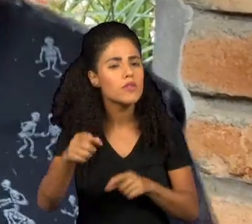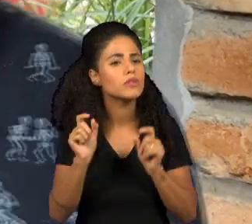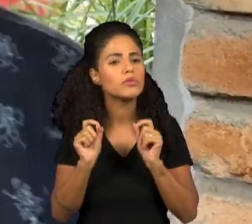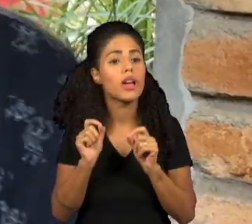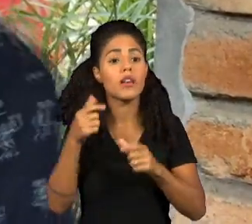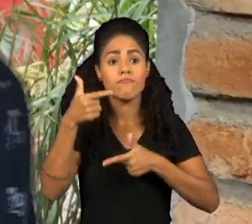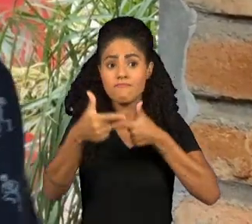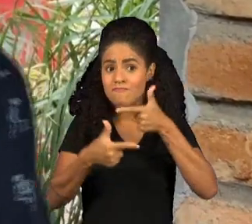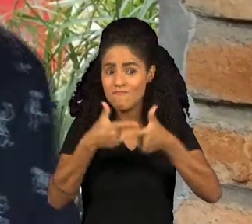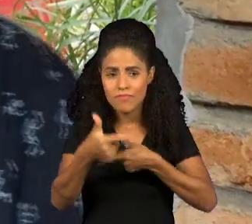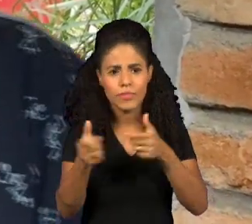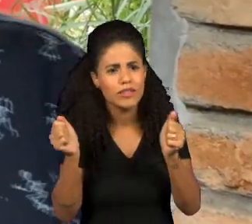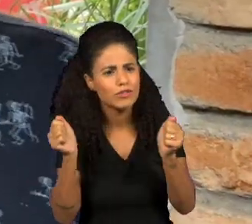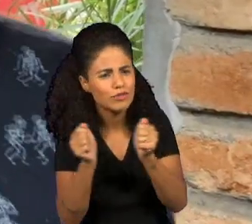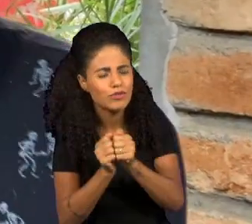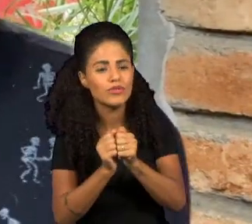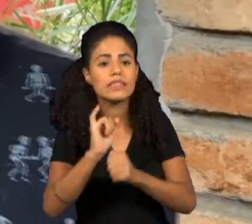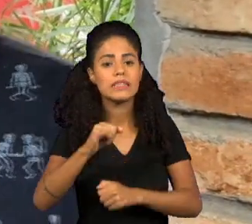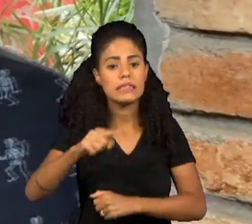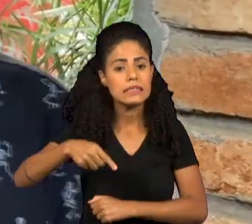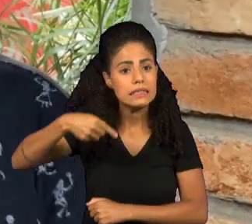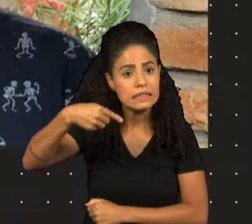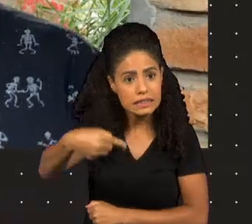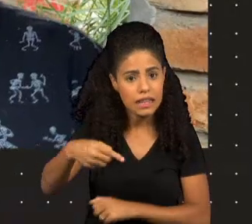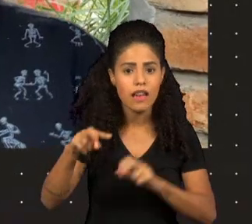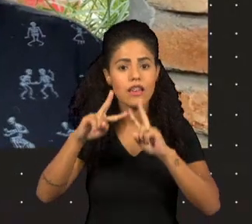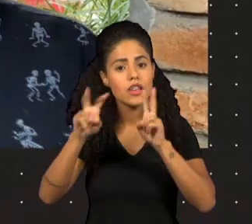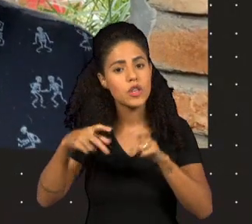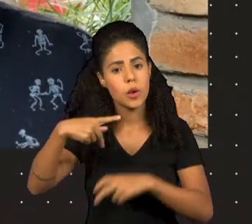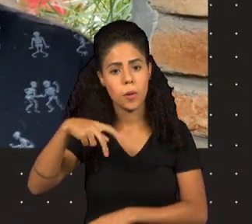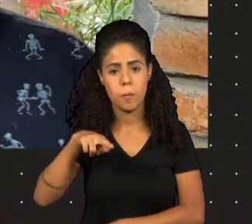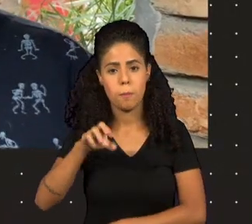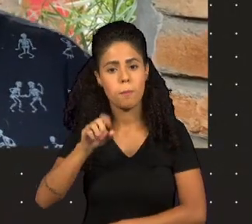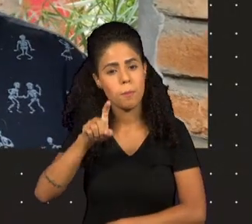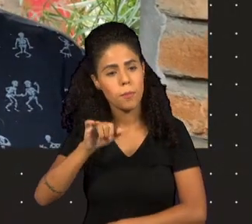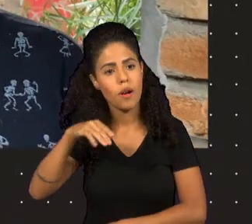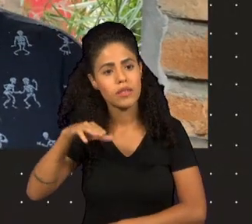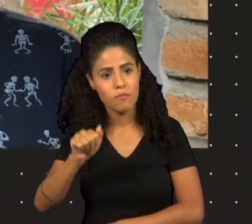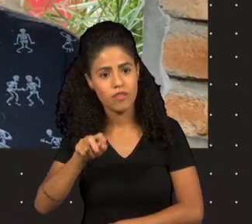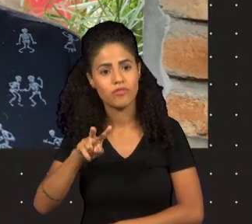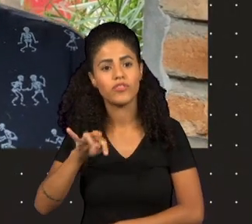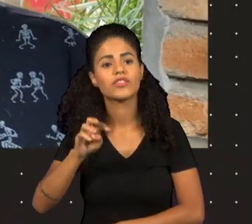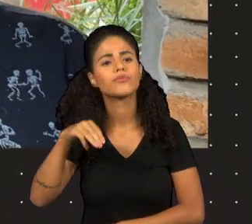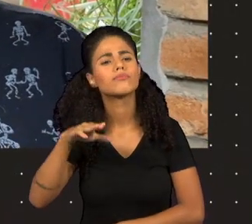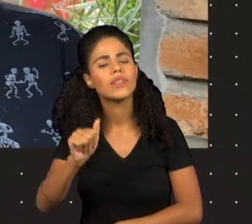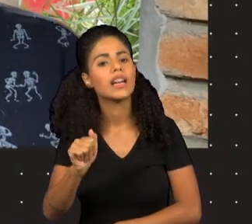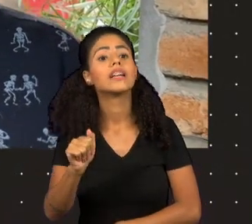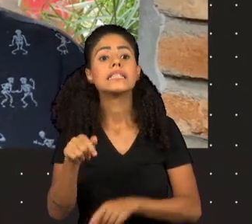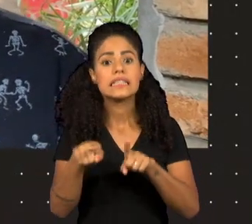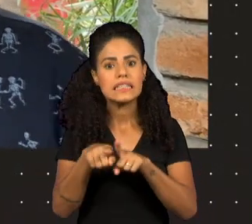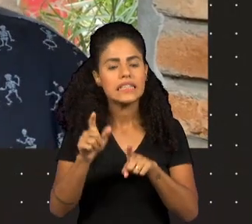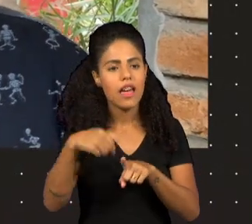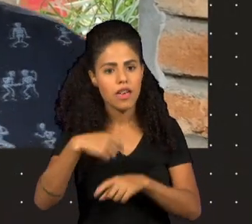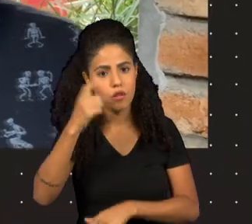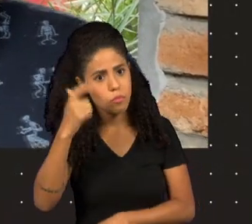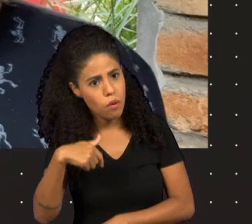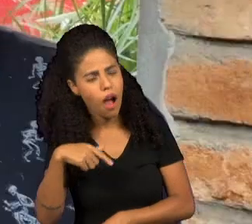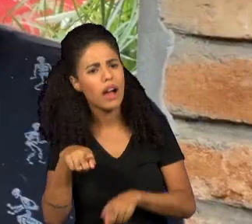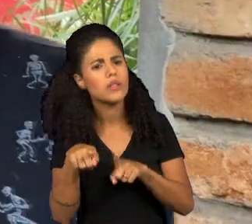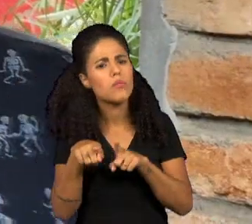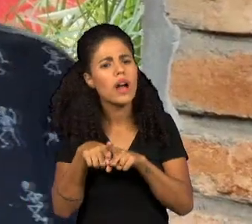trabalhamos juntos na Próxima Vítima, do João Batista de Andrade. Eu fazia uma ponta, um